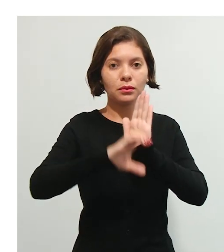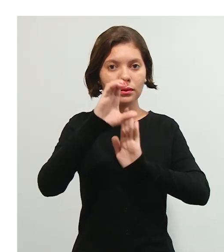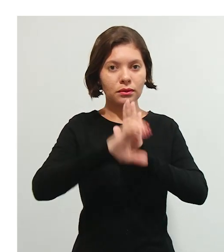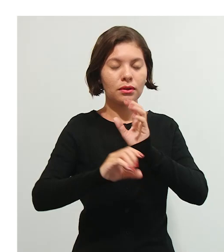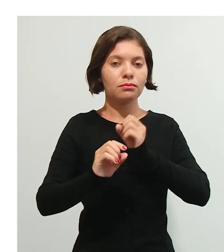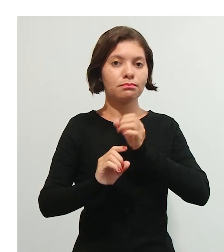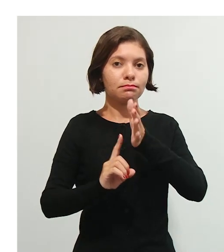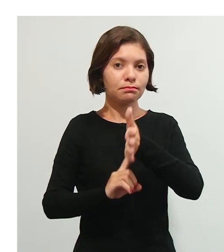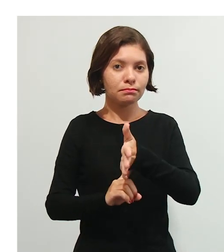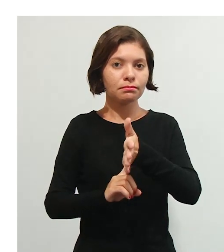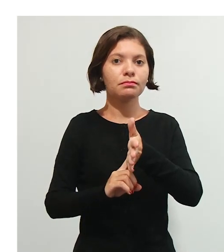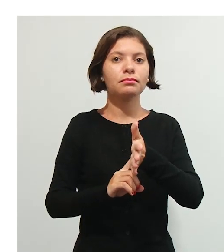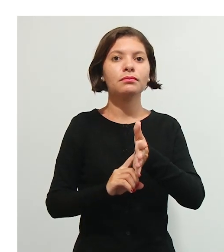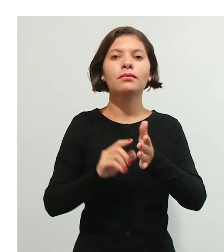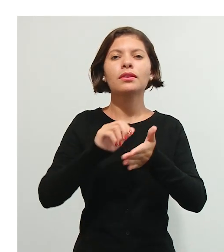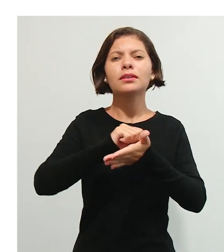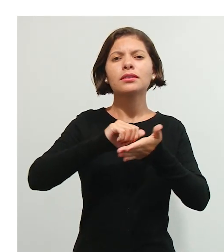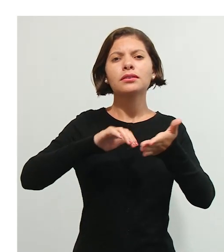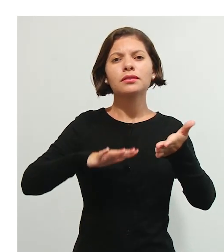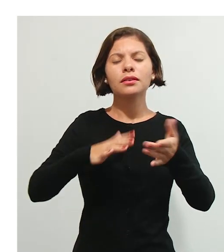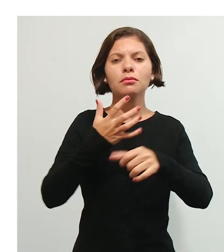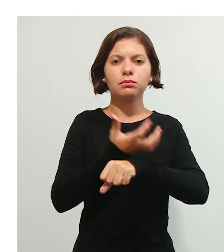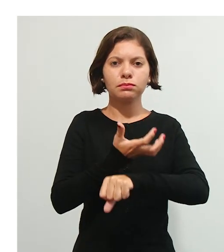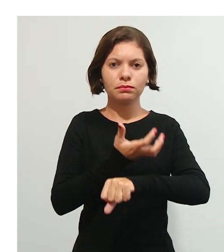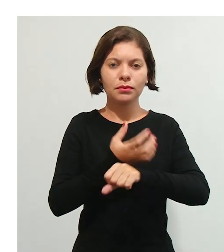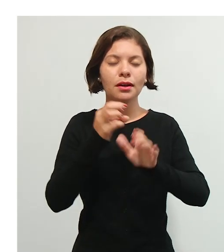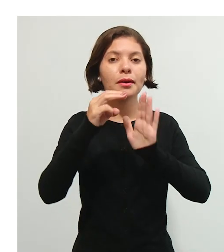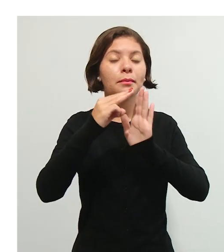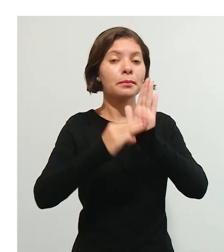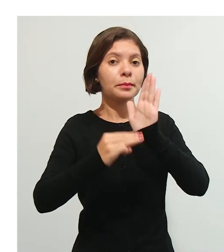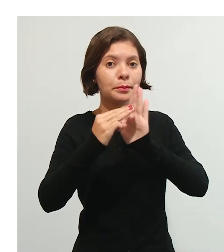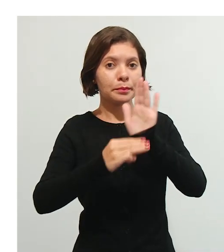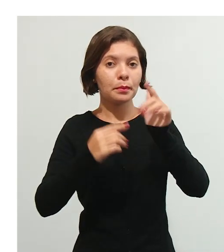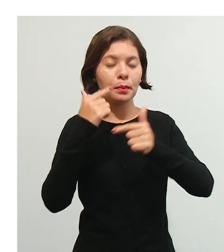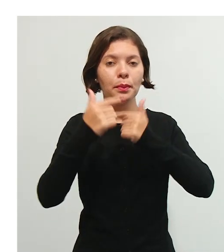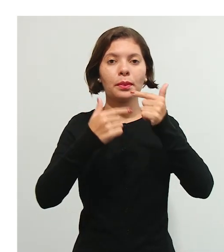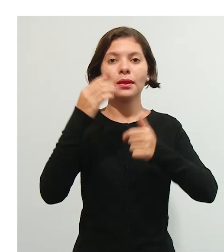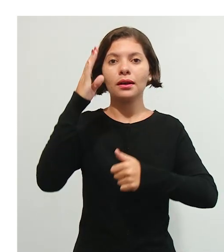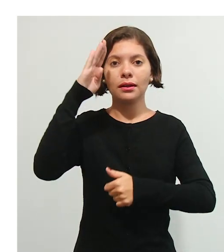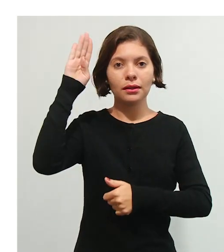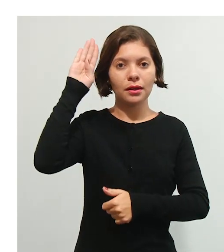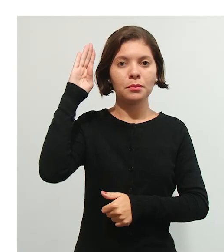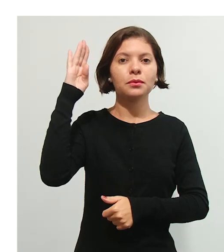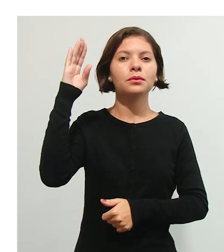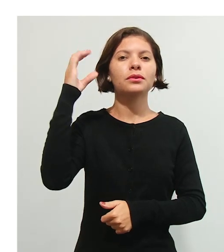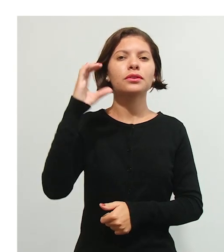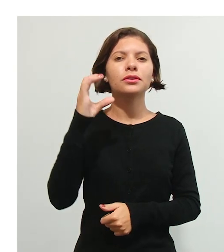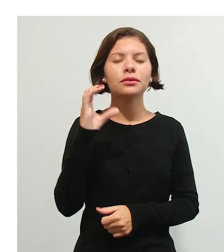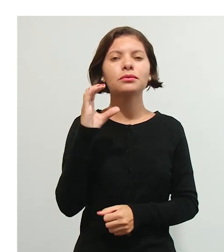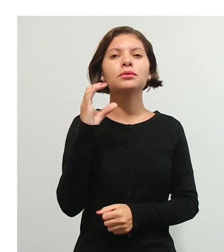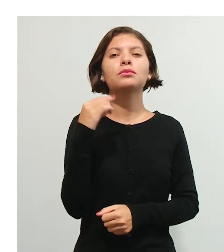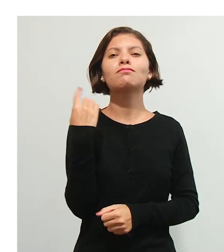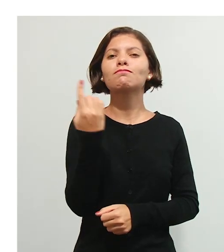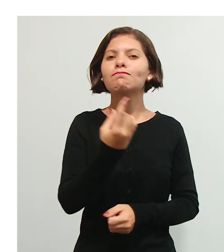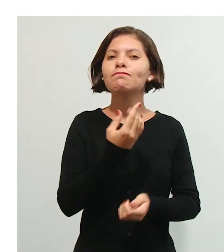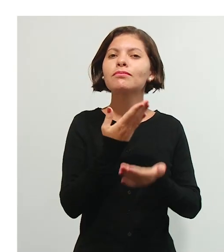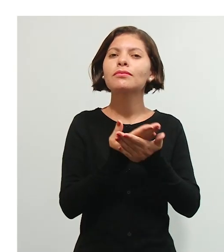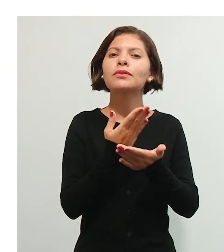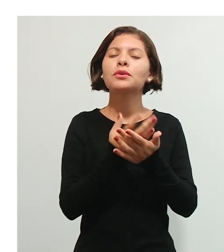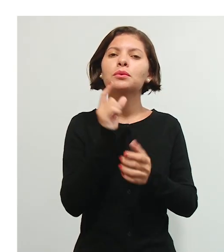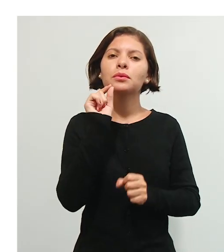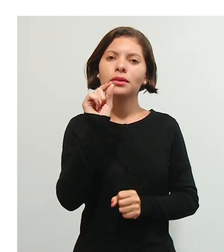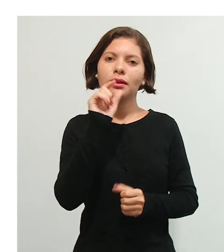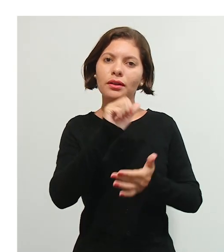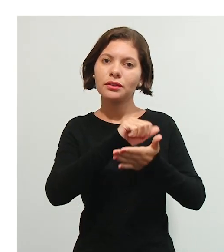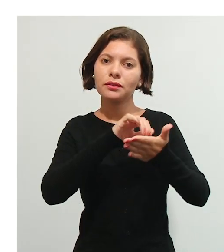da extensão nessa atividade na disciplina de metodologia do trabalho acadêmico e científico nós vamos trabalhar